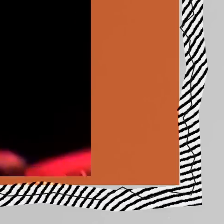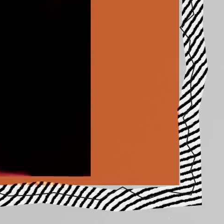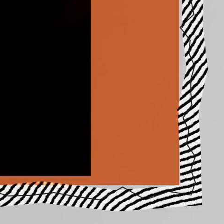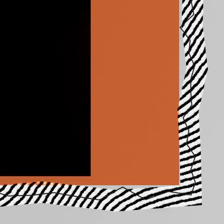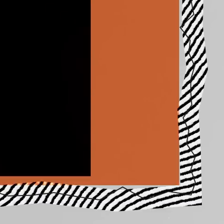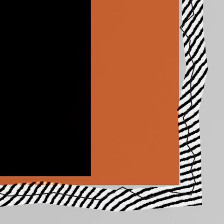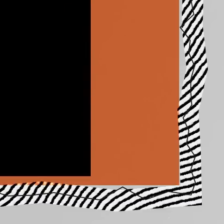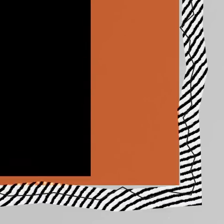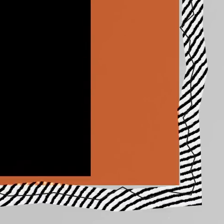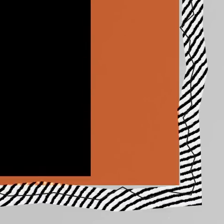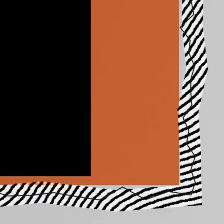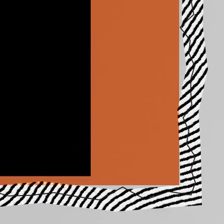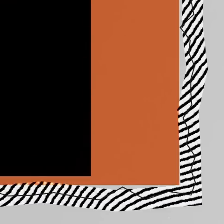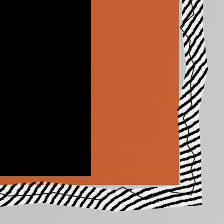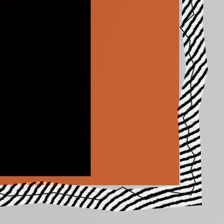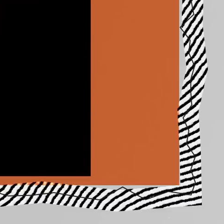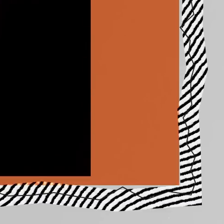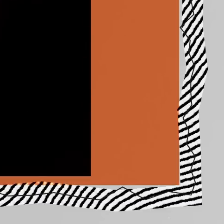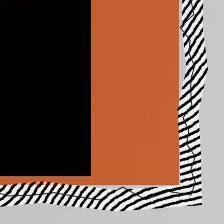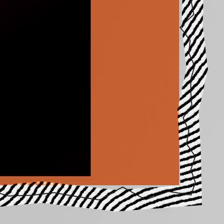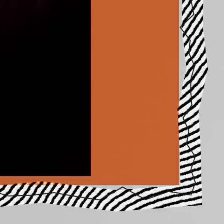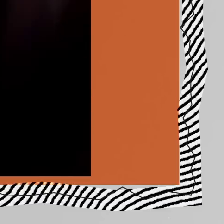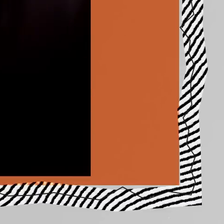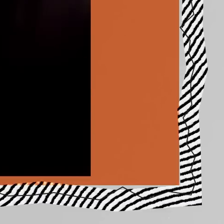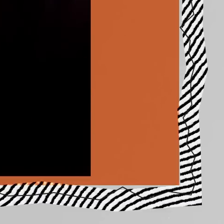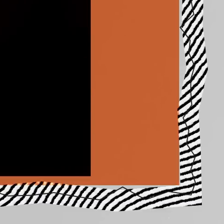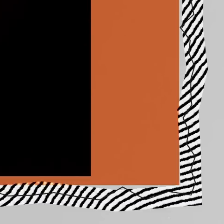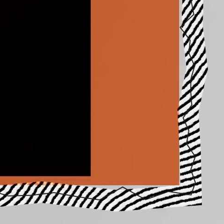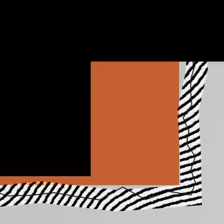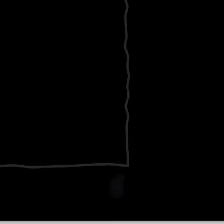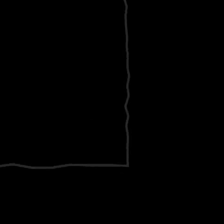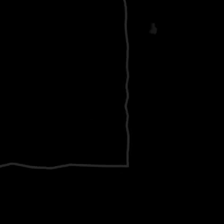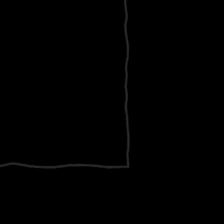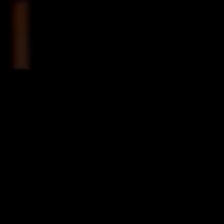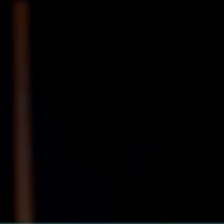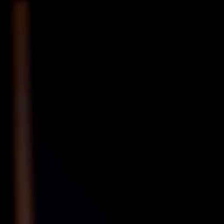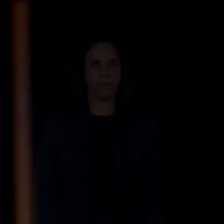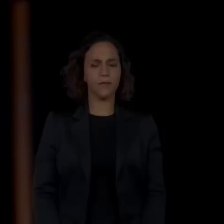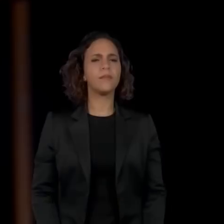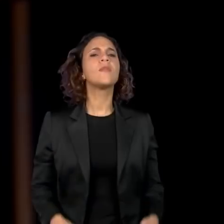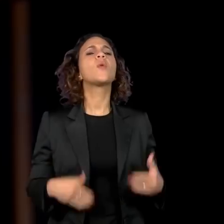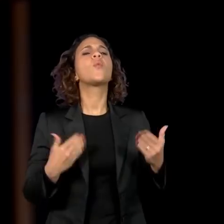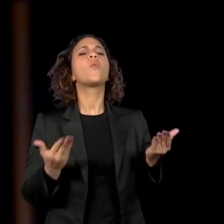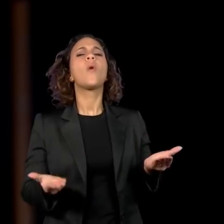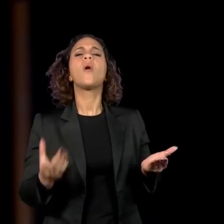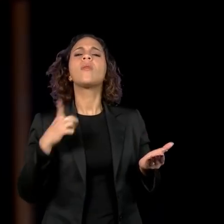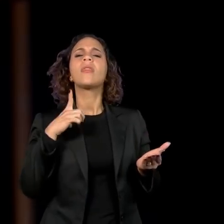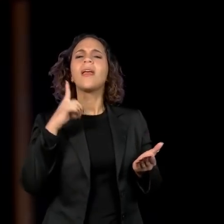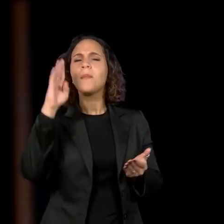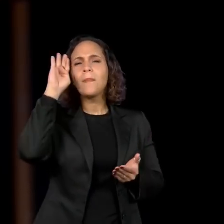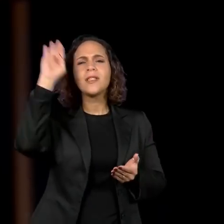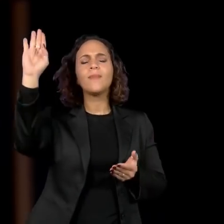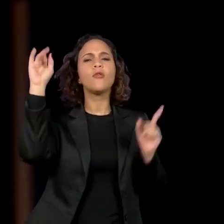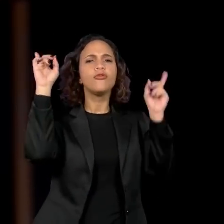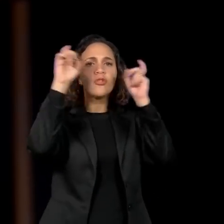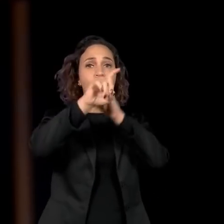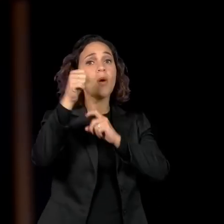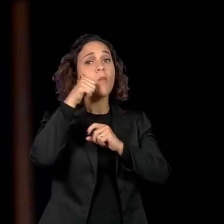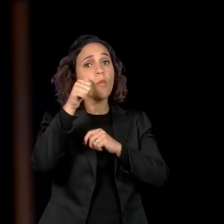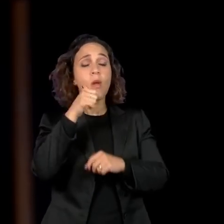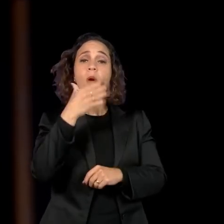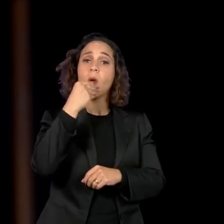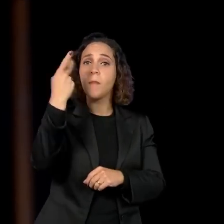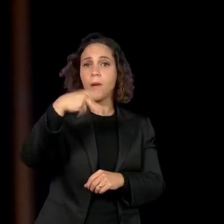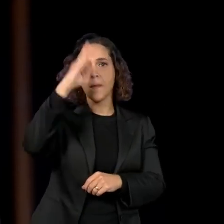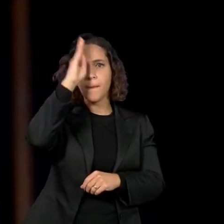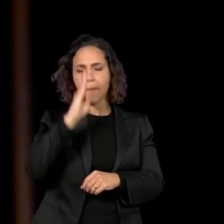não fui amada. Hoje eu sei o meu valor. Quais são as principais dificuldades de brasileiros e brasileiras